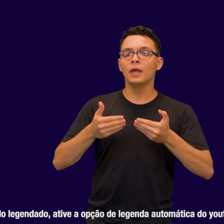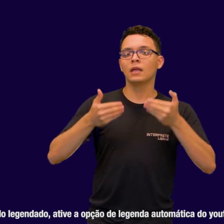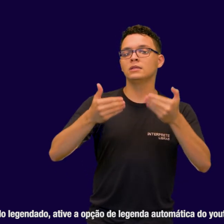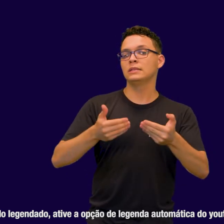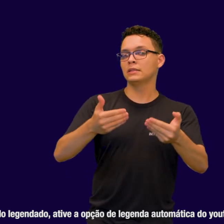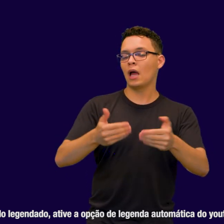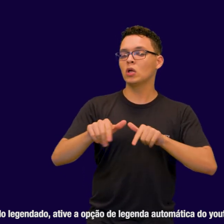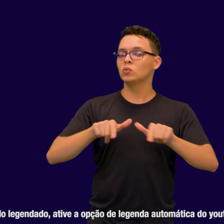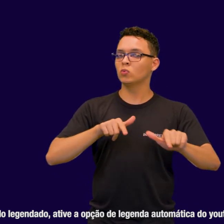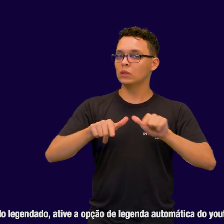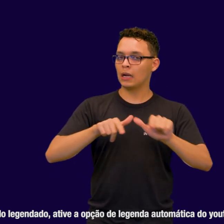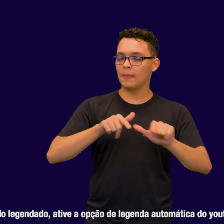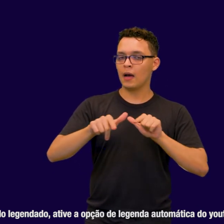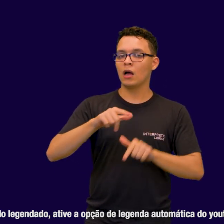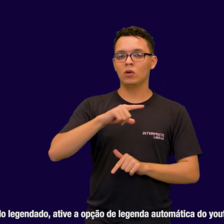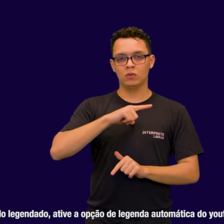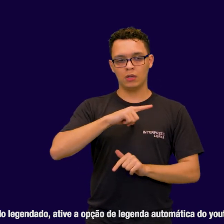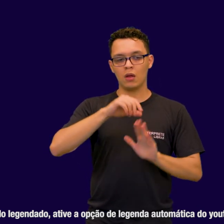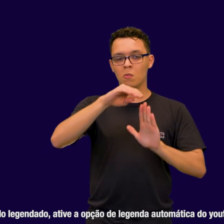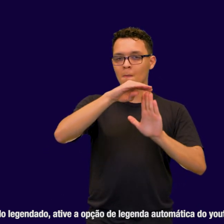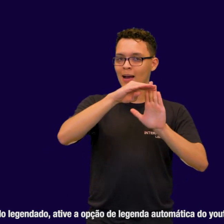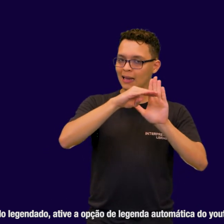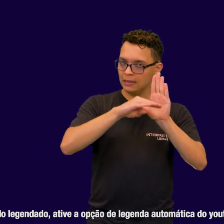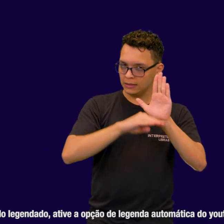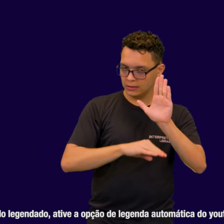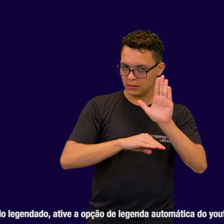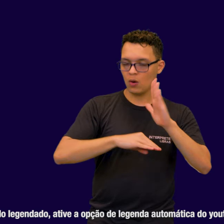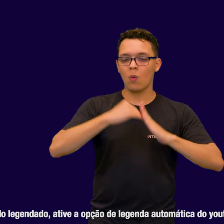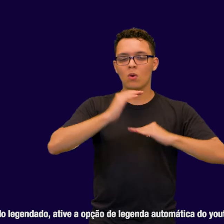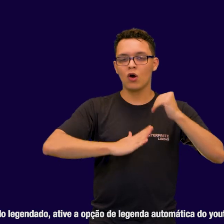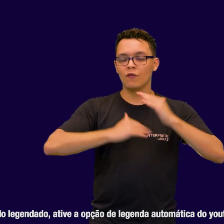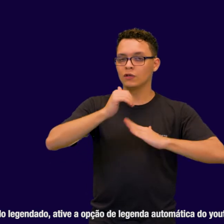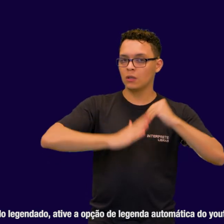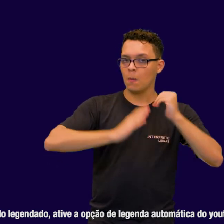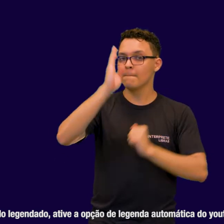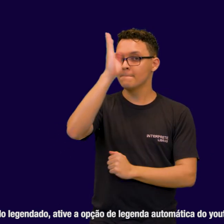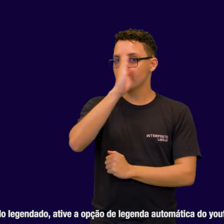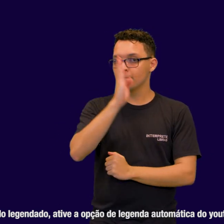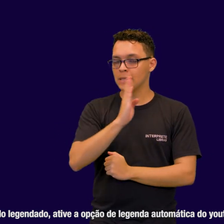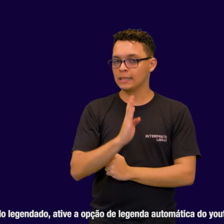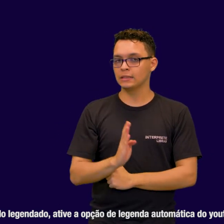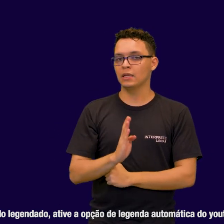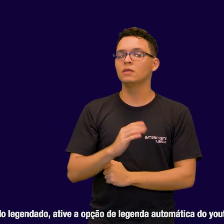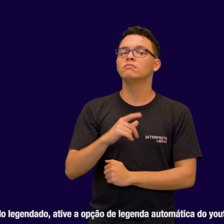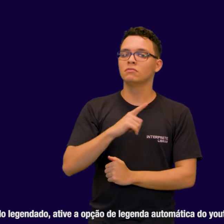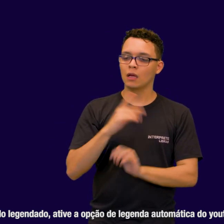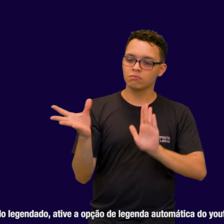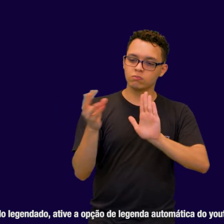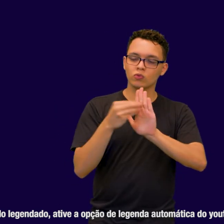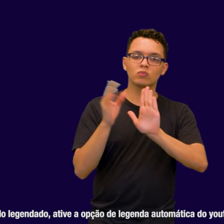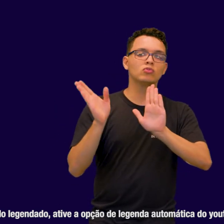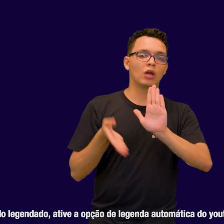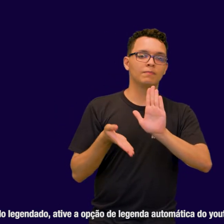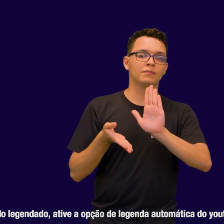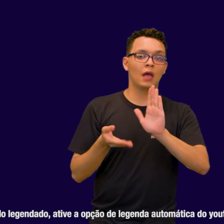das ocupações brasileiras, que é uma lista que você encontra no Ministério do Trabalho. Então, ela já passa a